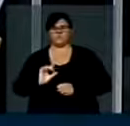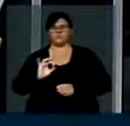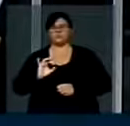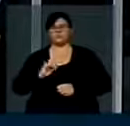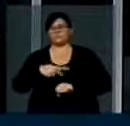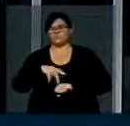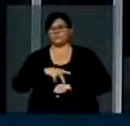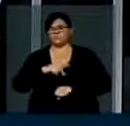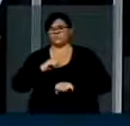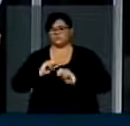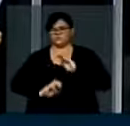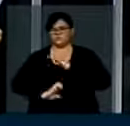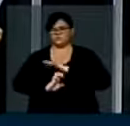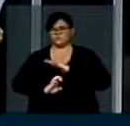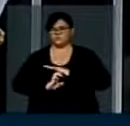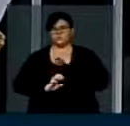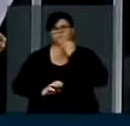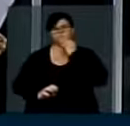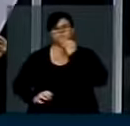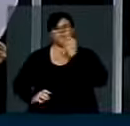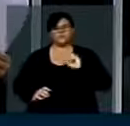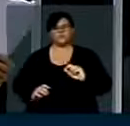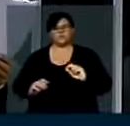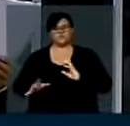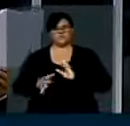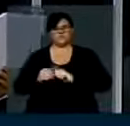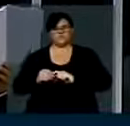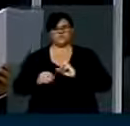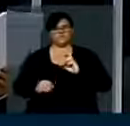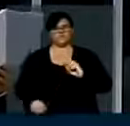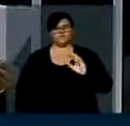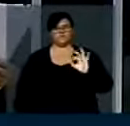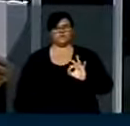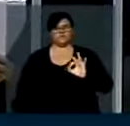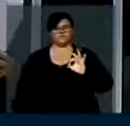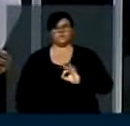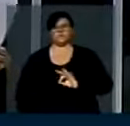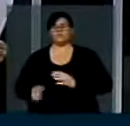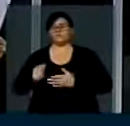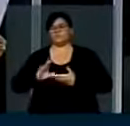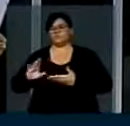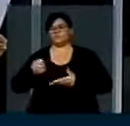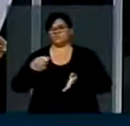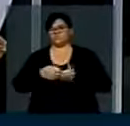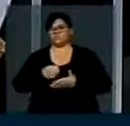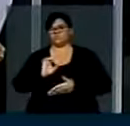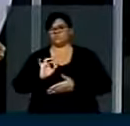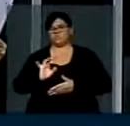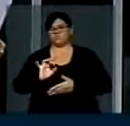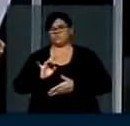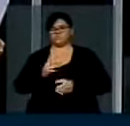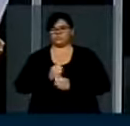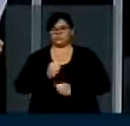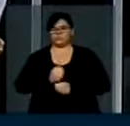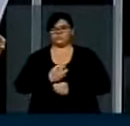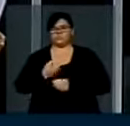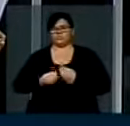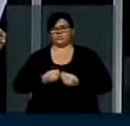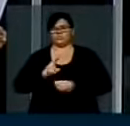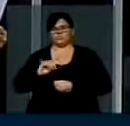as empresas podendo recuperar 50% dos investimentos a cada ano, pouco vai sobrar para a